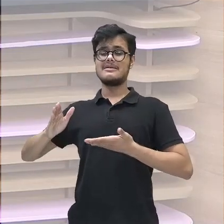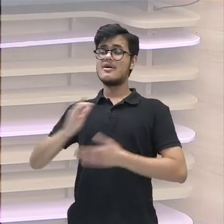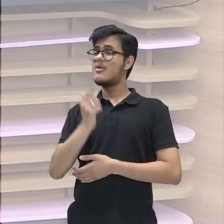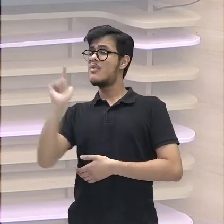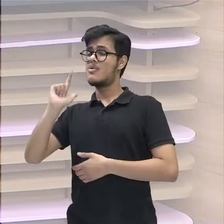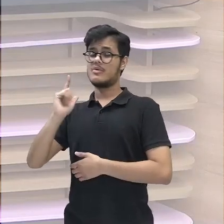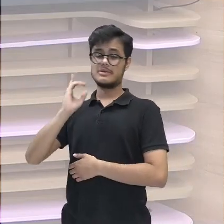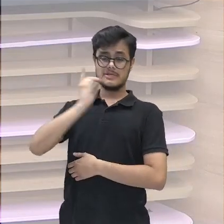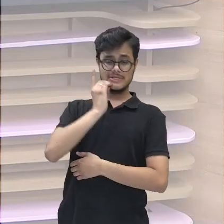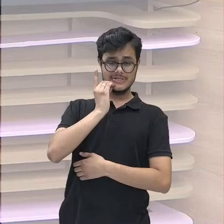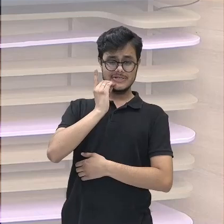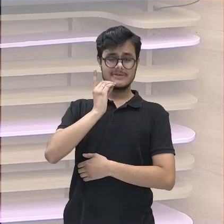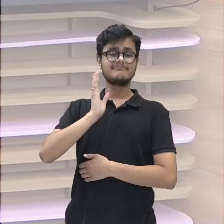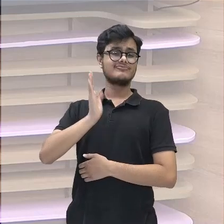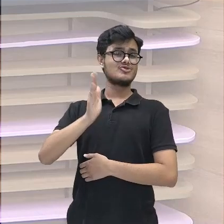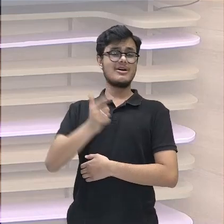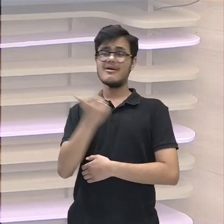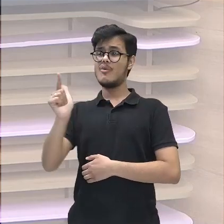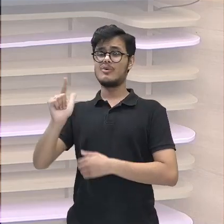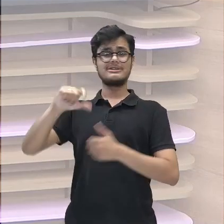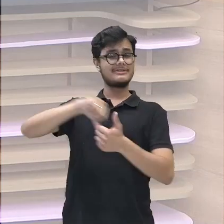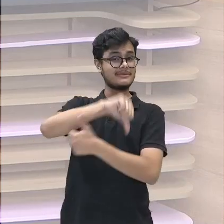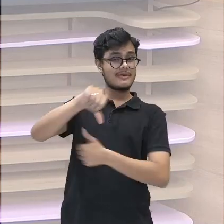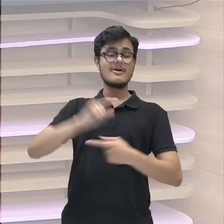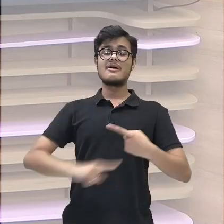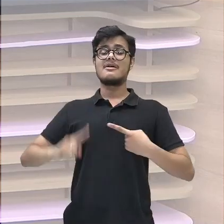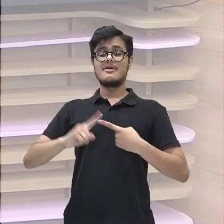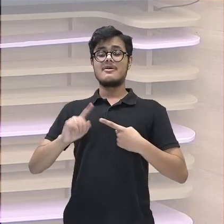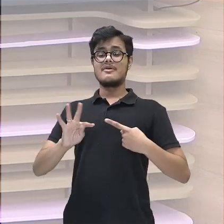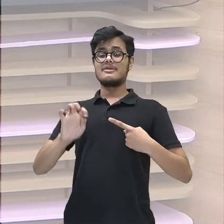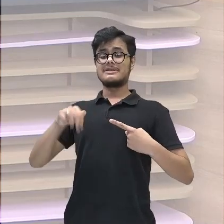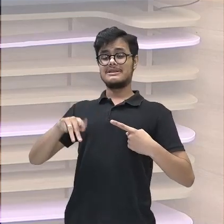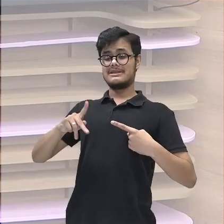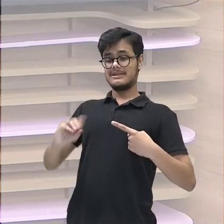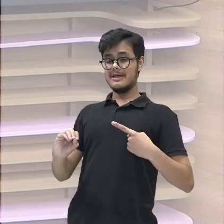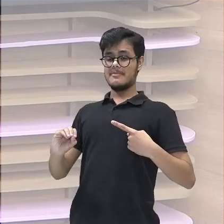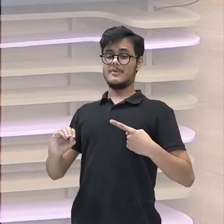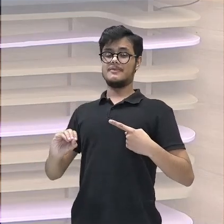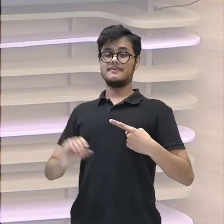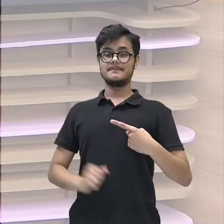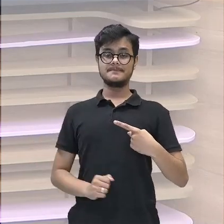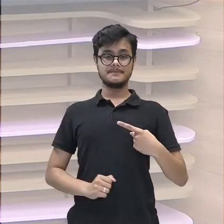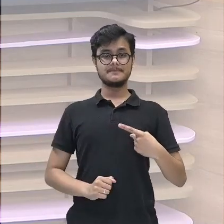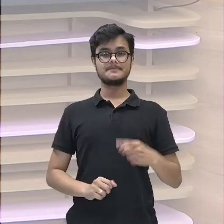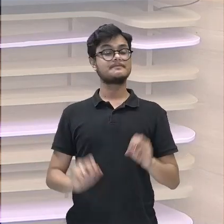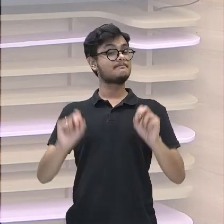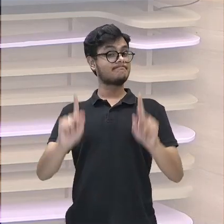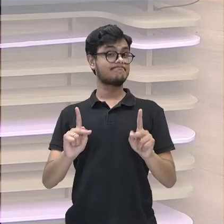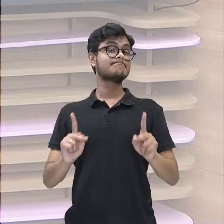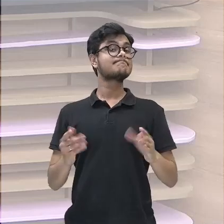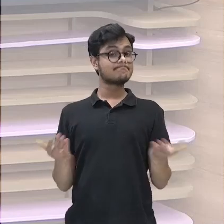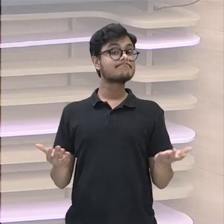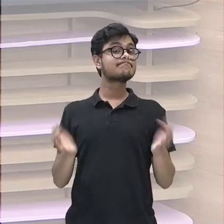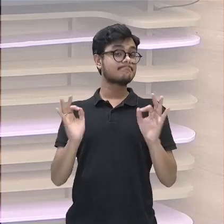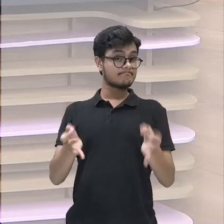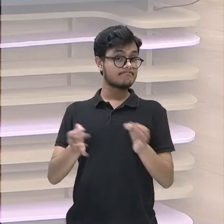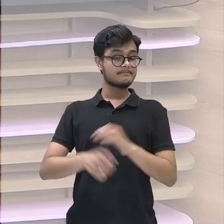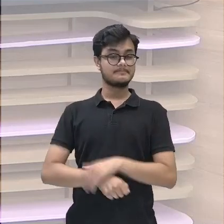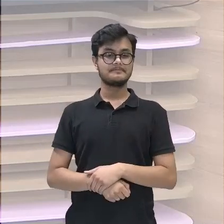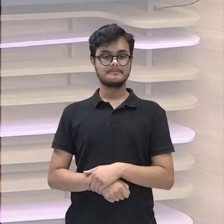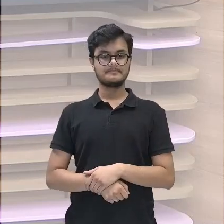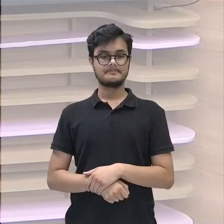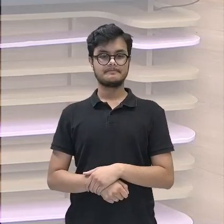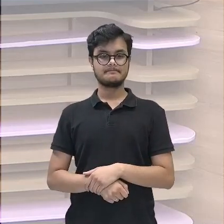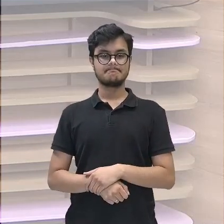ou questão de horas, pode haver essa mudança nas condições atmosféricas do tempo atmosférico.